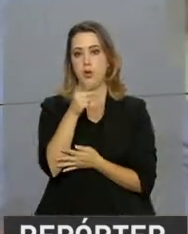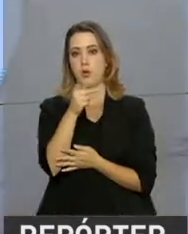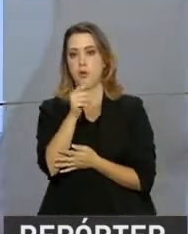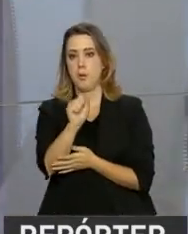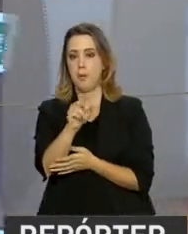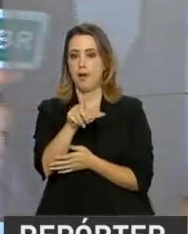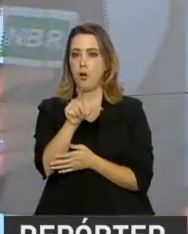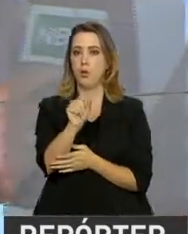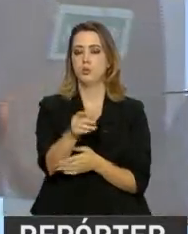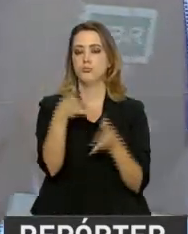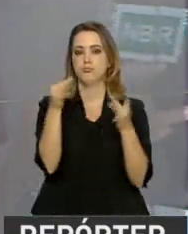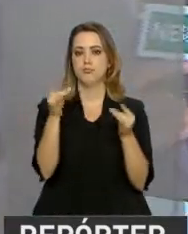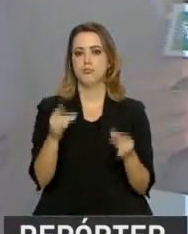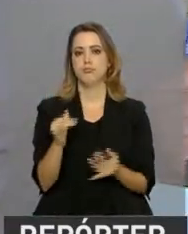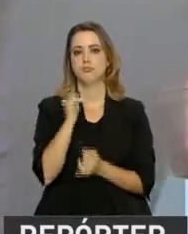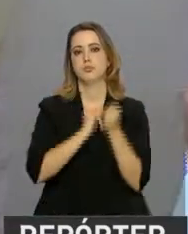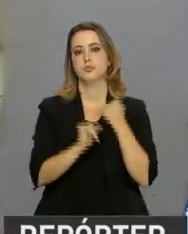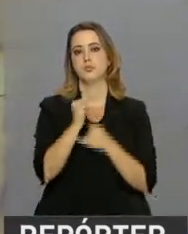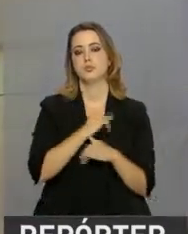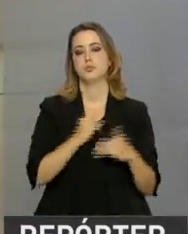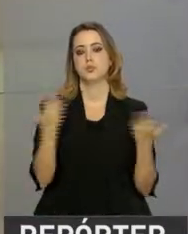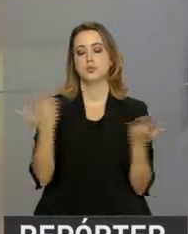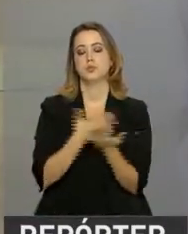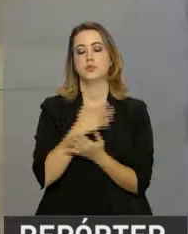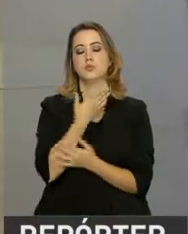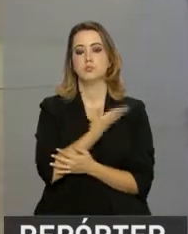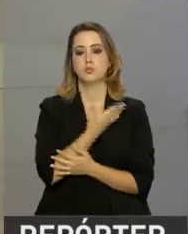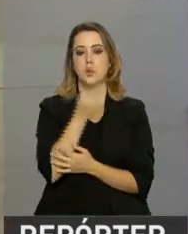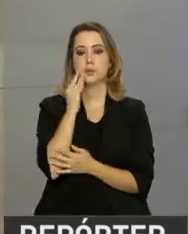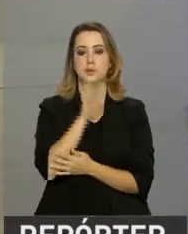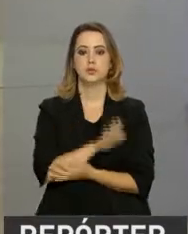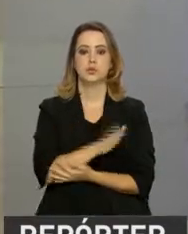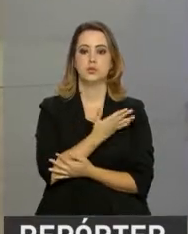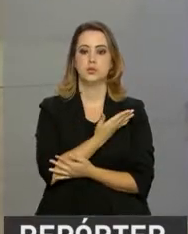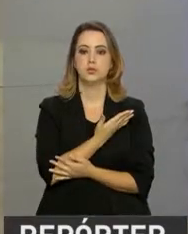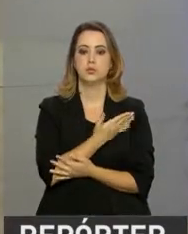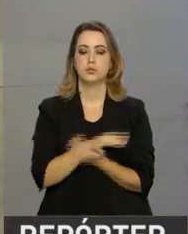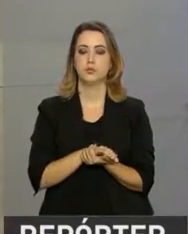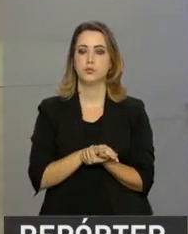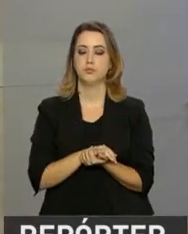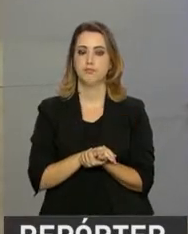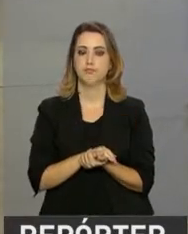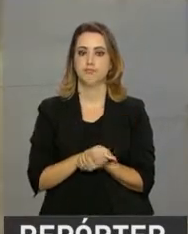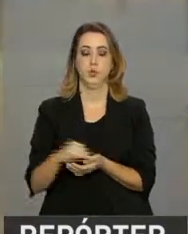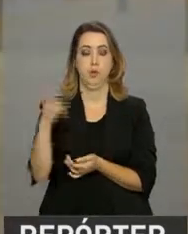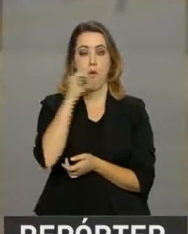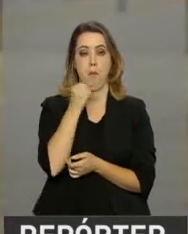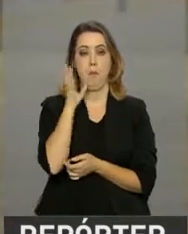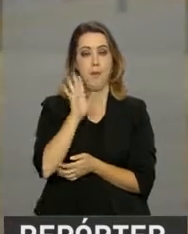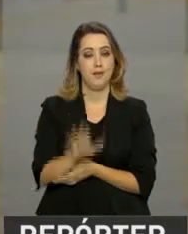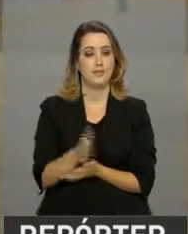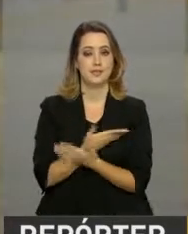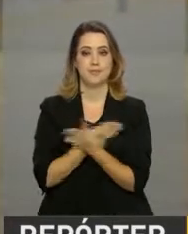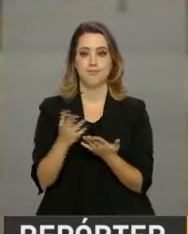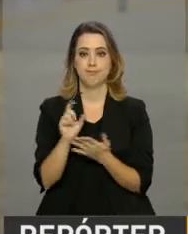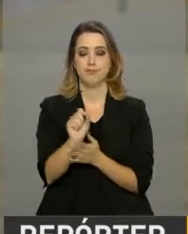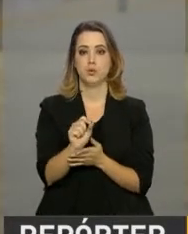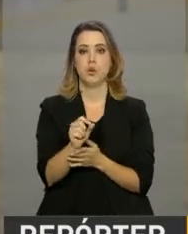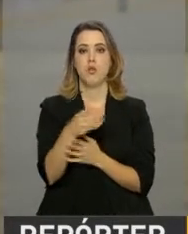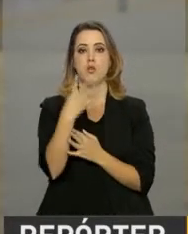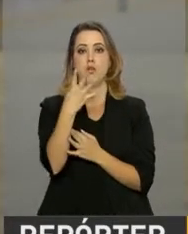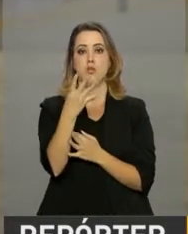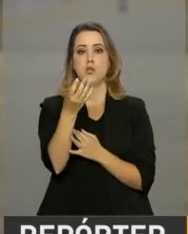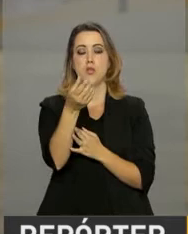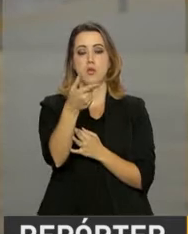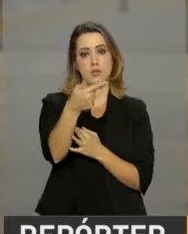la sálvia tem as informações pra gente ao vivo paulo boa tarde lázaro luiz boa tarde são quase quatrocentos e setenta